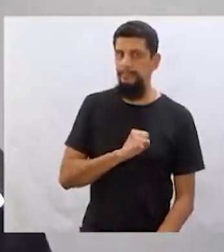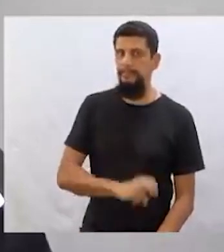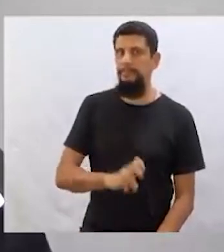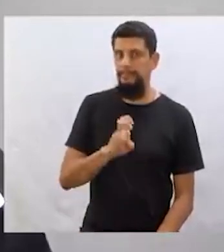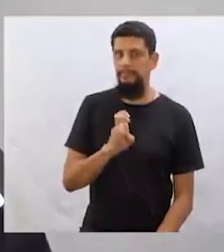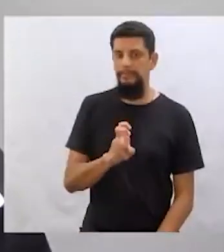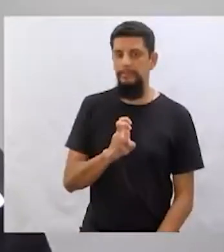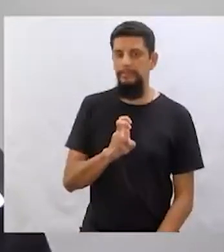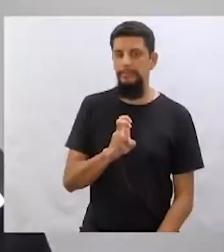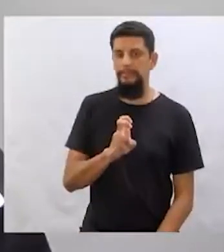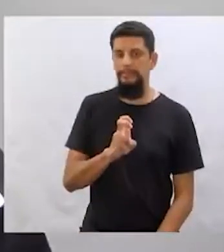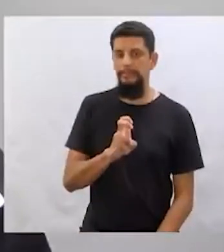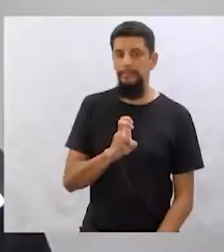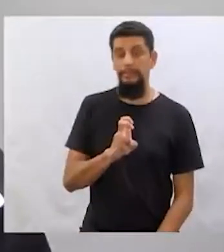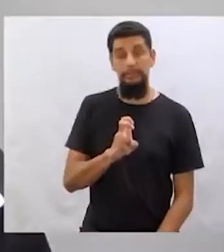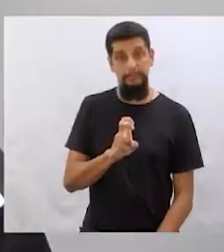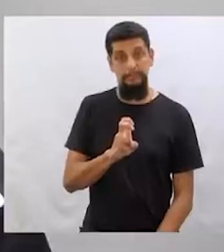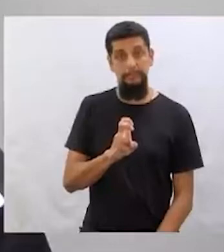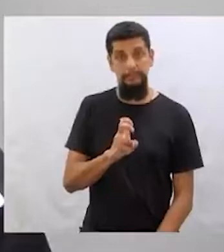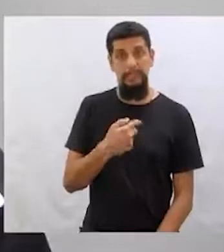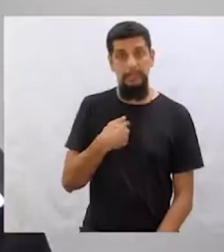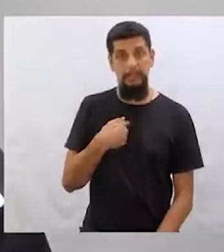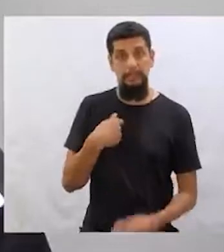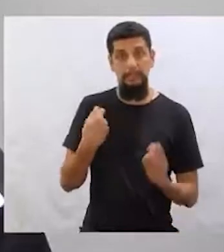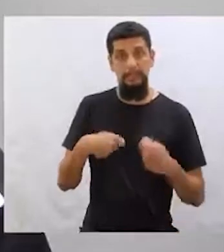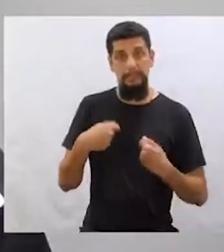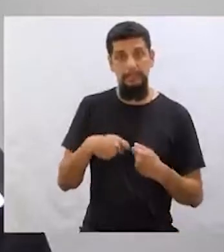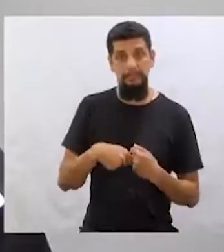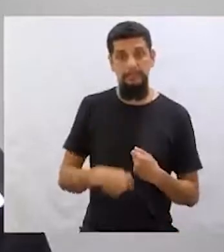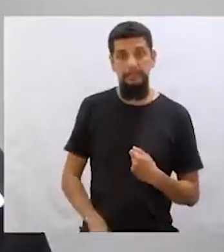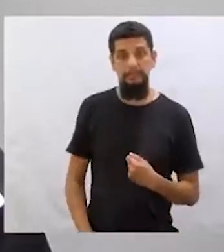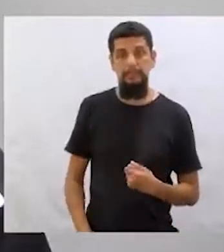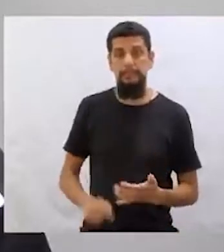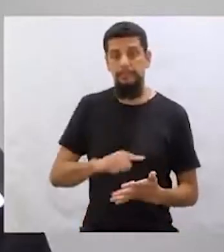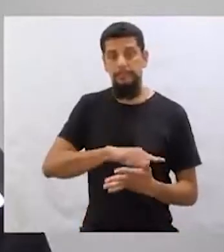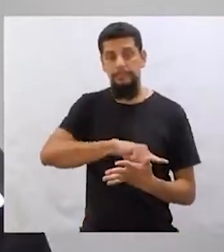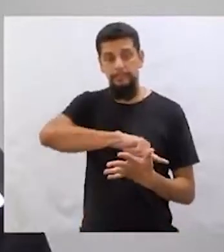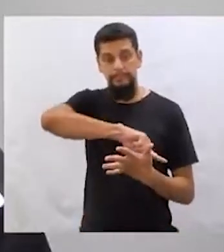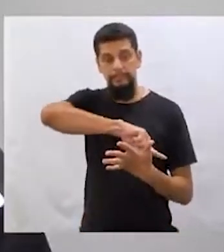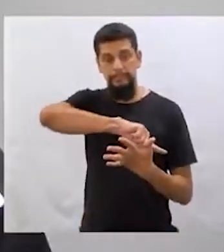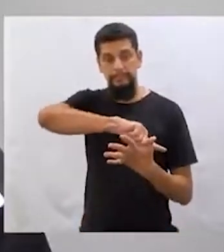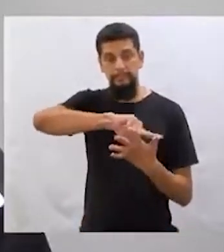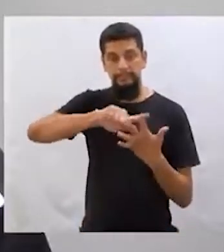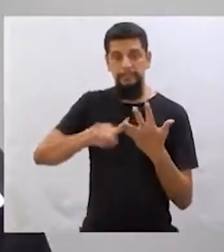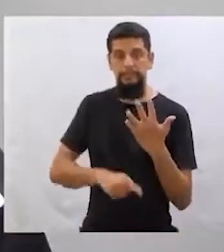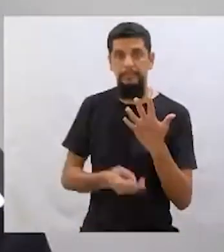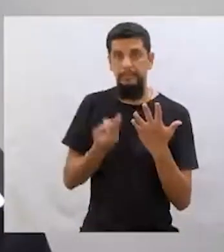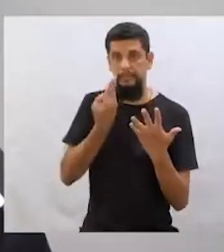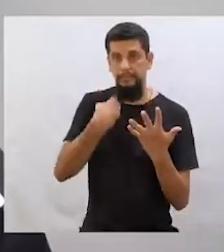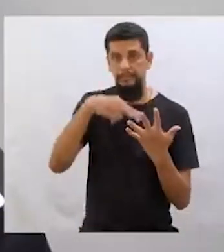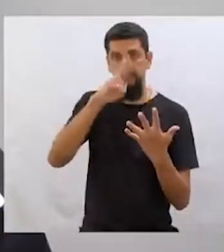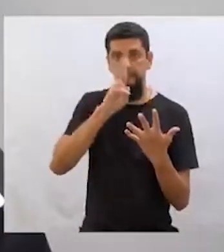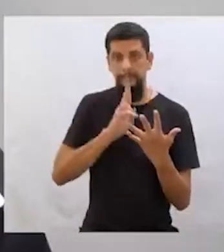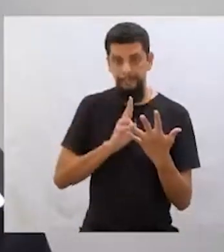Número? Número 5. E eu preciso de quantos palitos para conseguir?